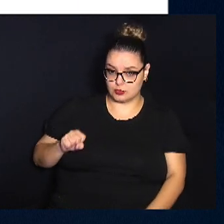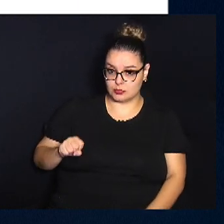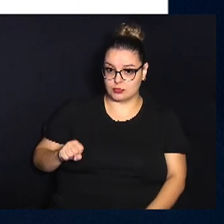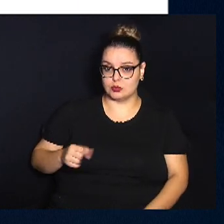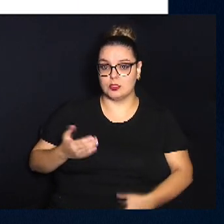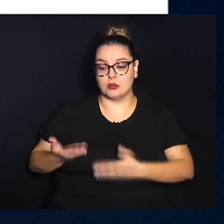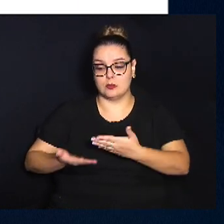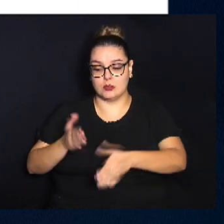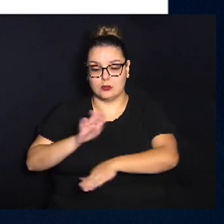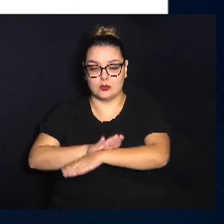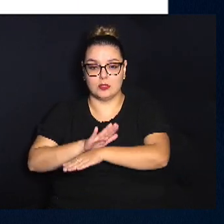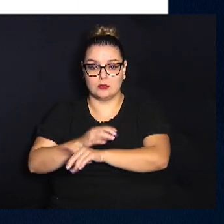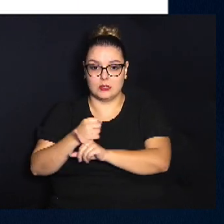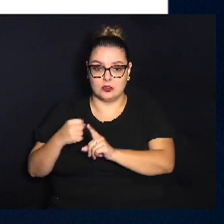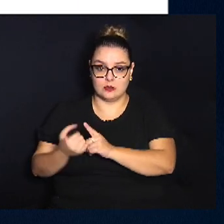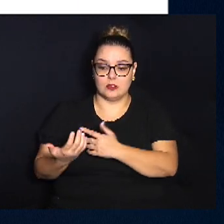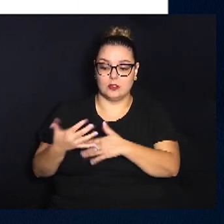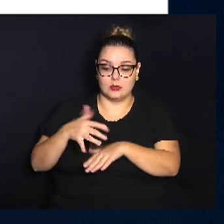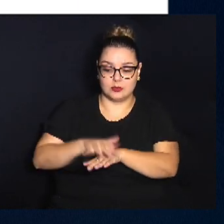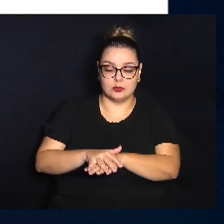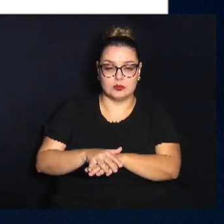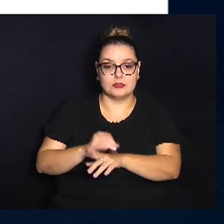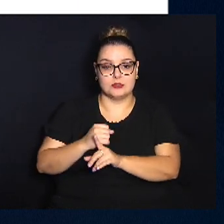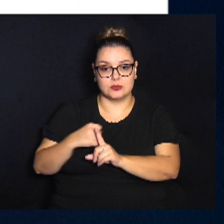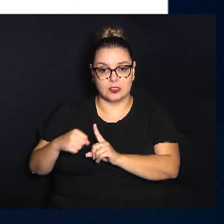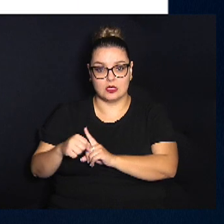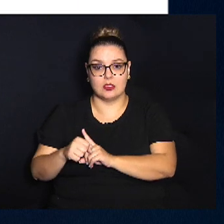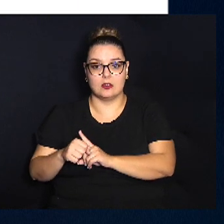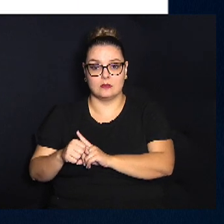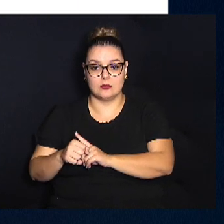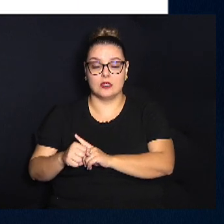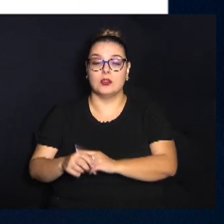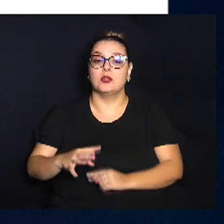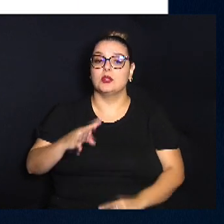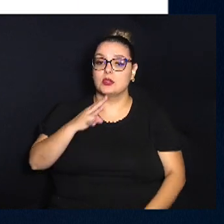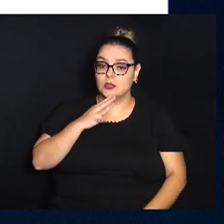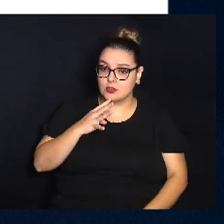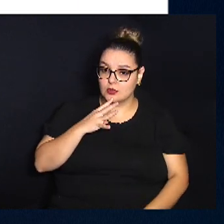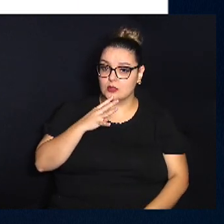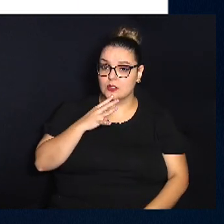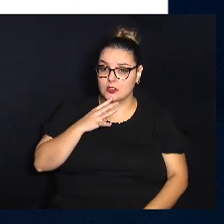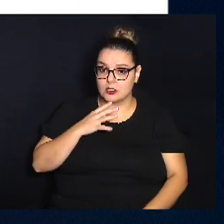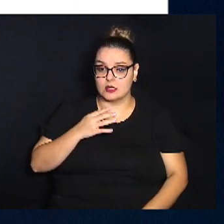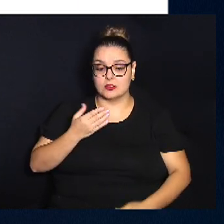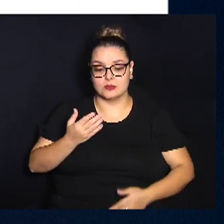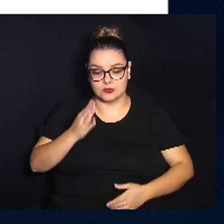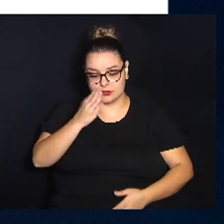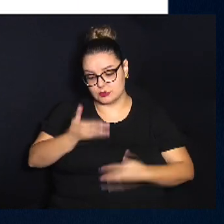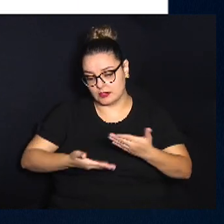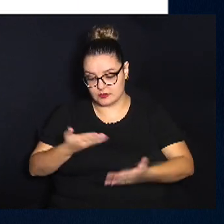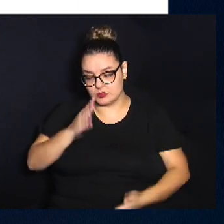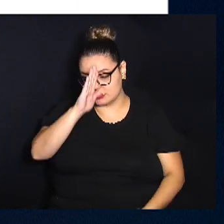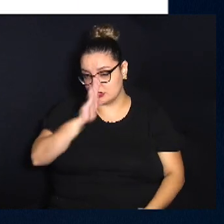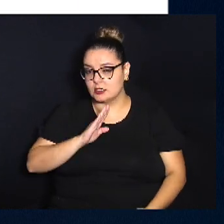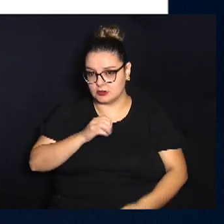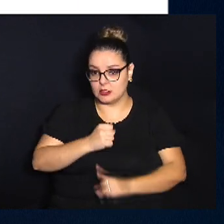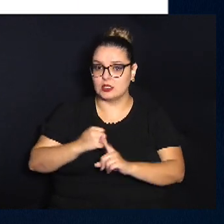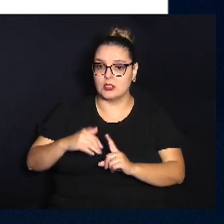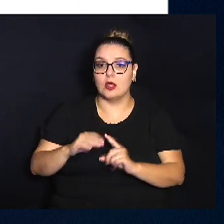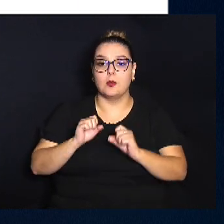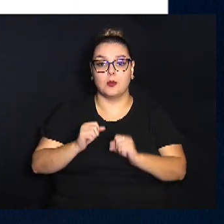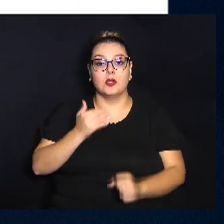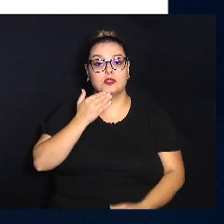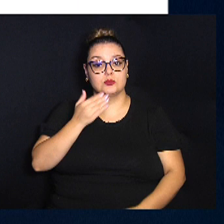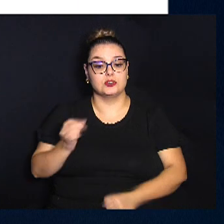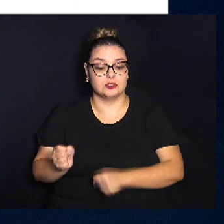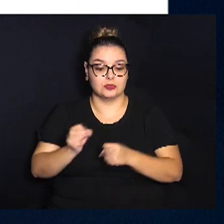assistência, amparo e inclusão social e que reconhecidamente prestam serviços gratuitos à comunidade, poderá solicitar ao